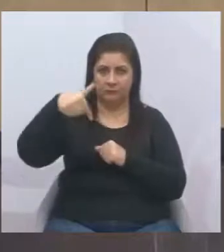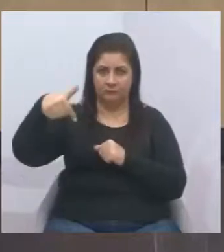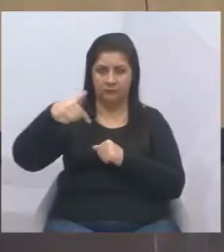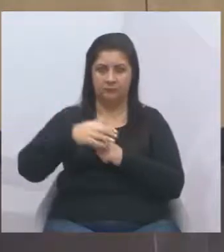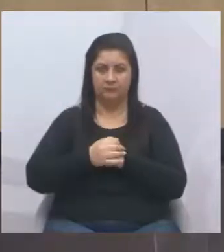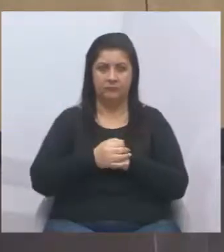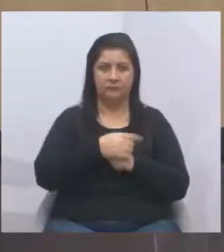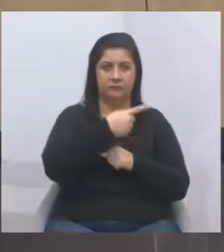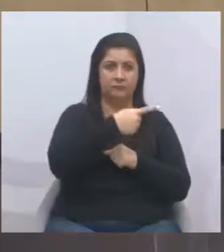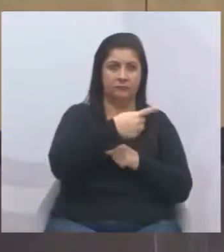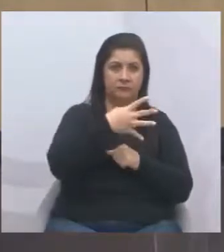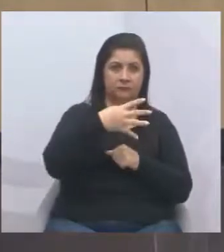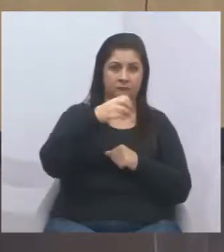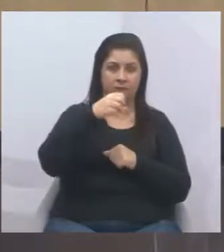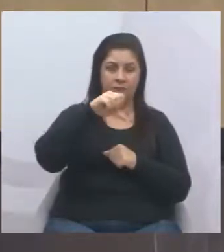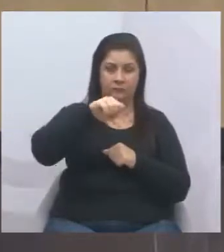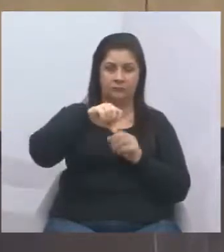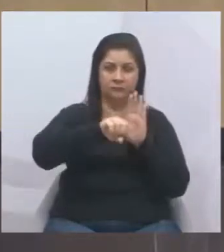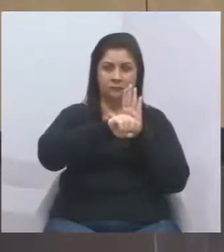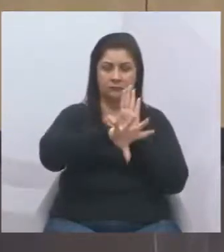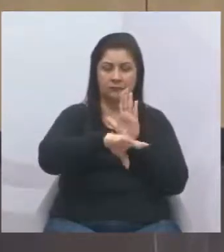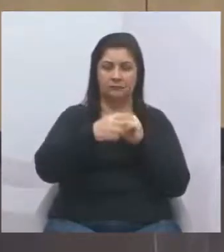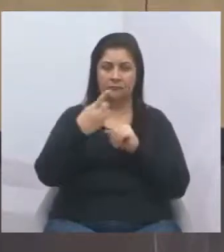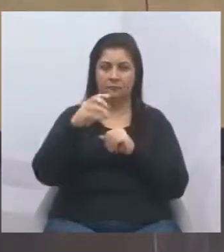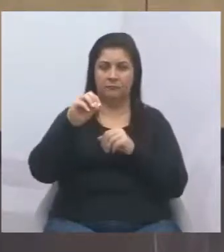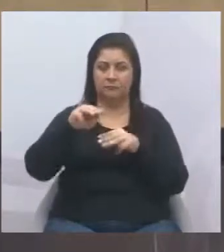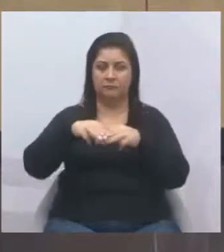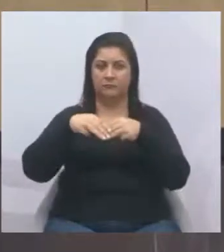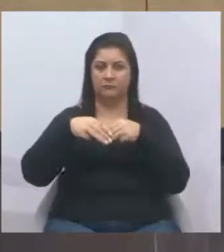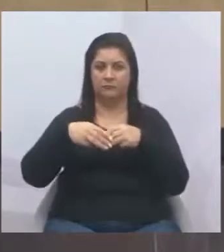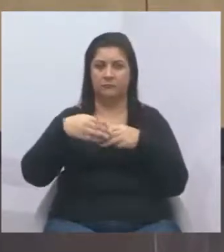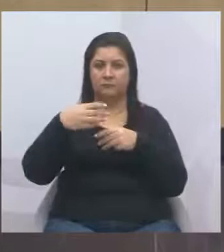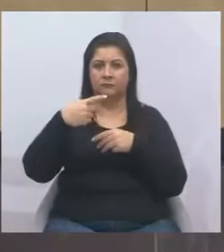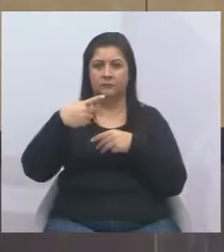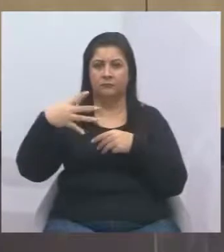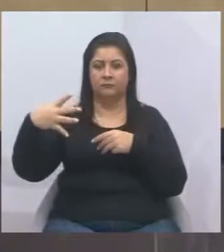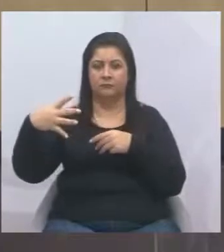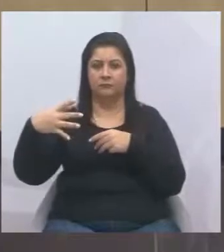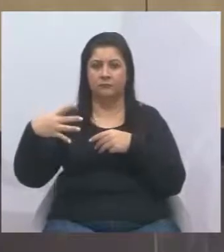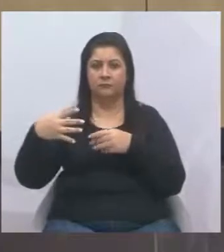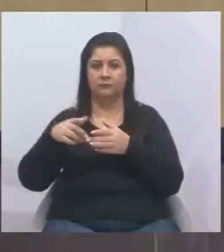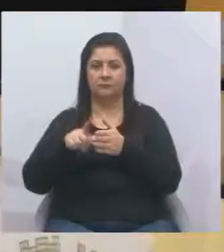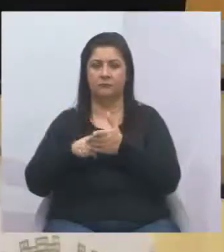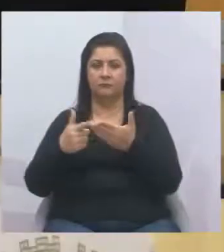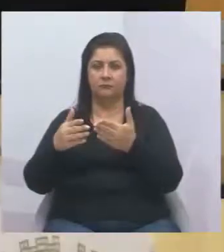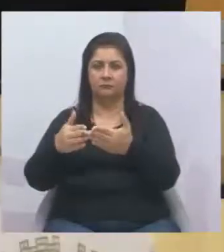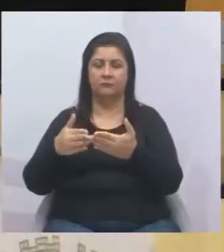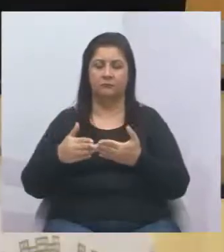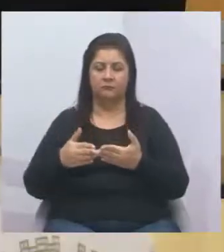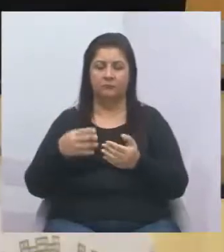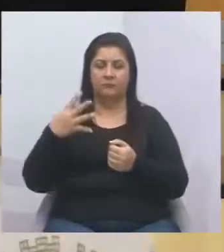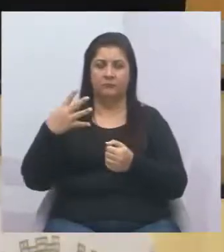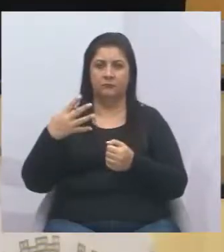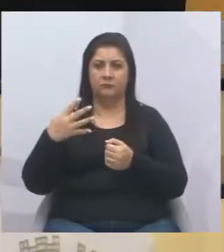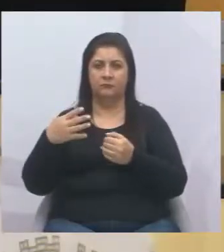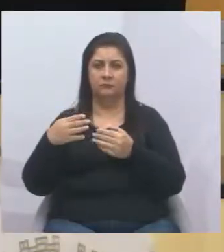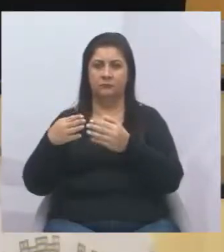sendo 149 indicações, 10 moções, 14 requerimentos e 4 pedidos de